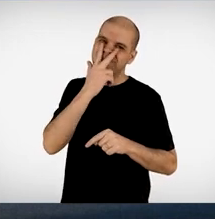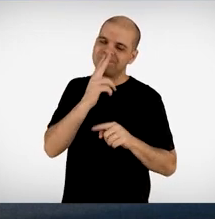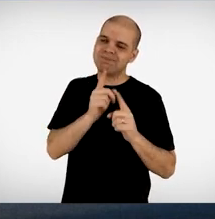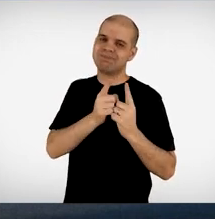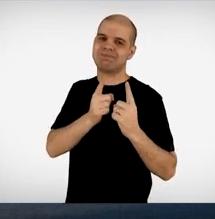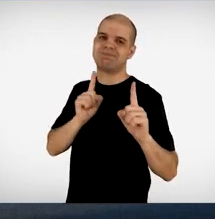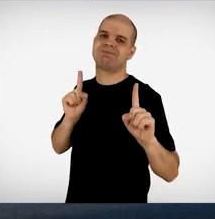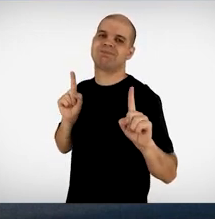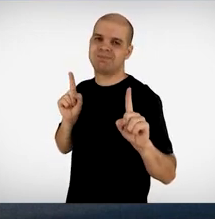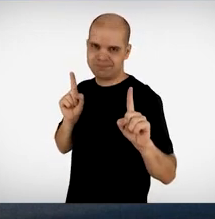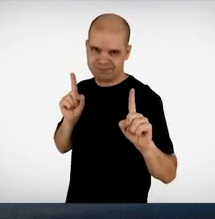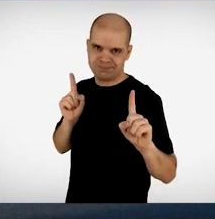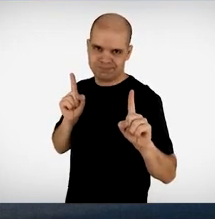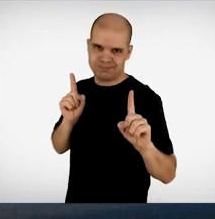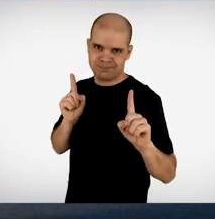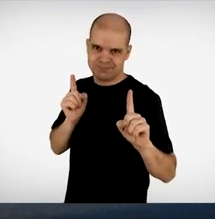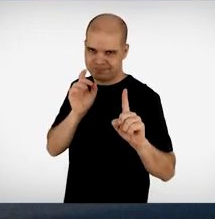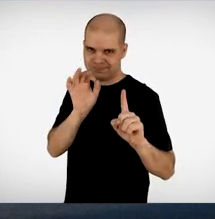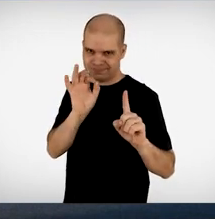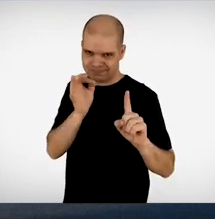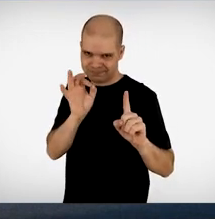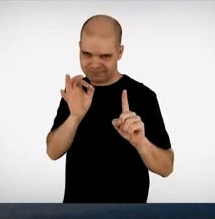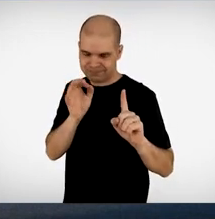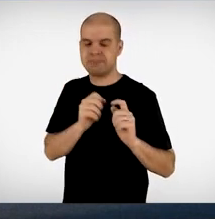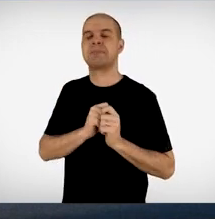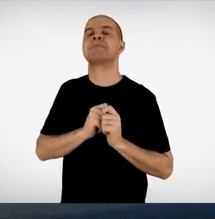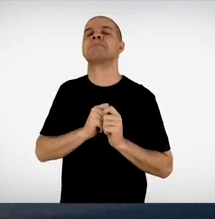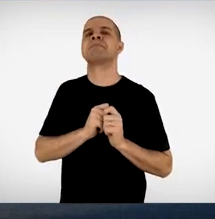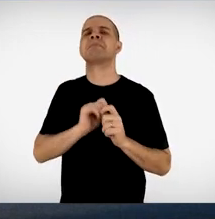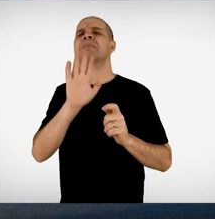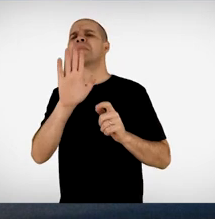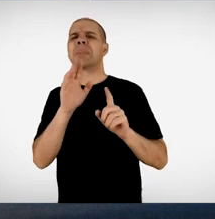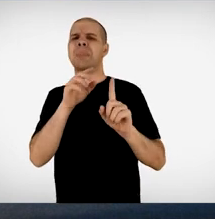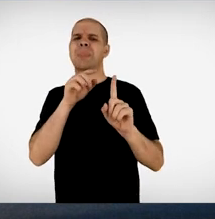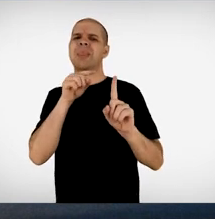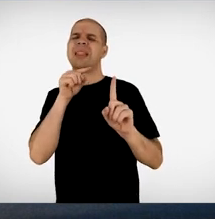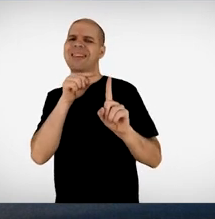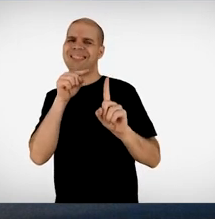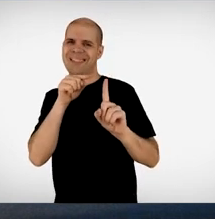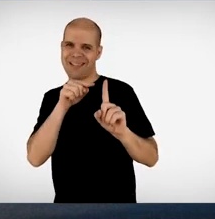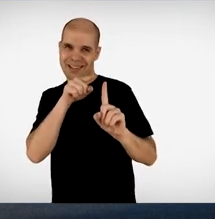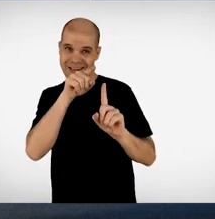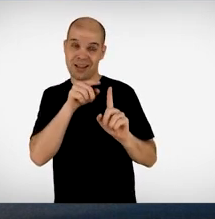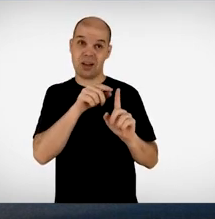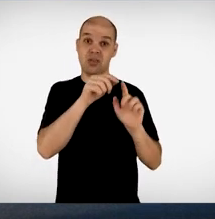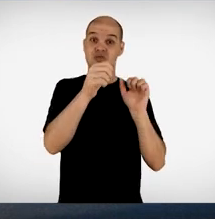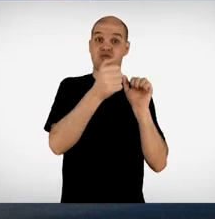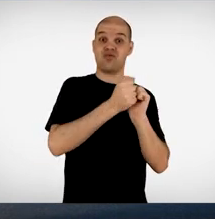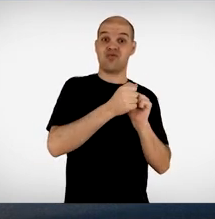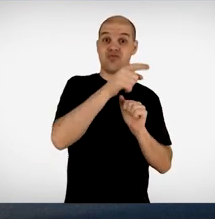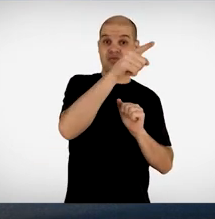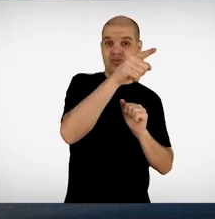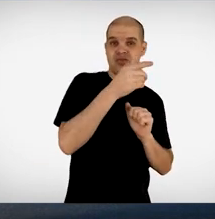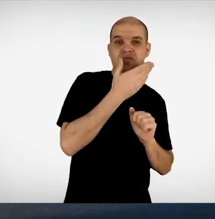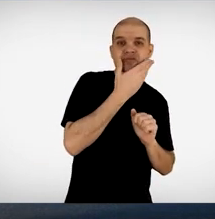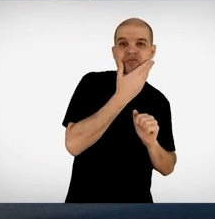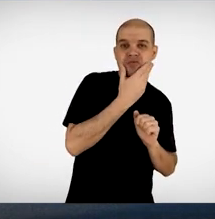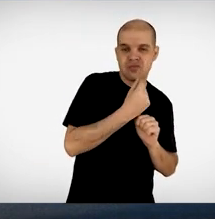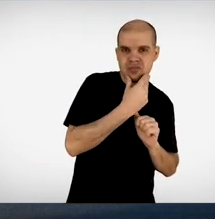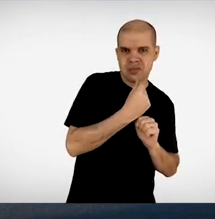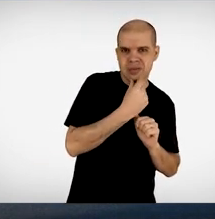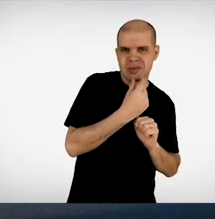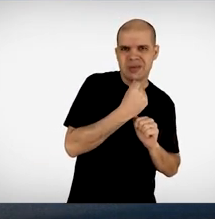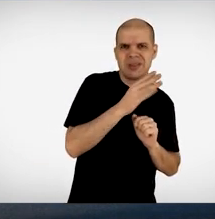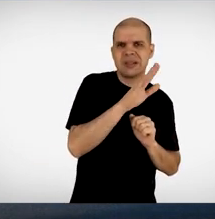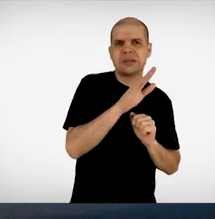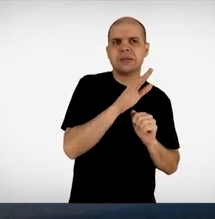Se bem que eu não acho que ela demora, né? Porque ela conhece o quadrinista, já mora com ele uns anos, depois se encanta por outro, já vai morar